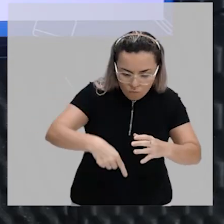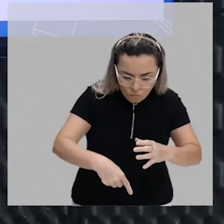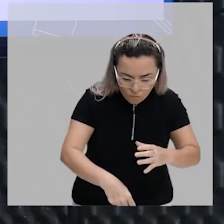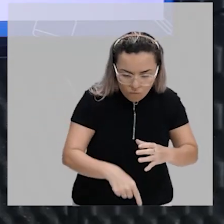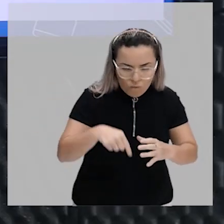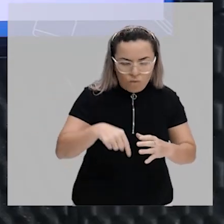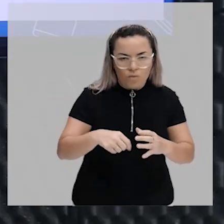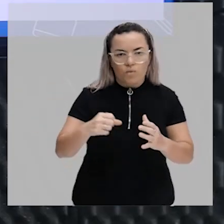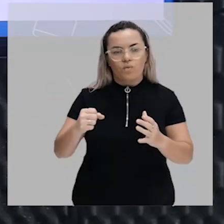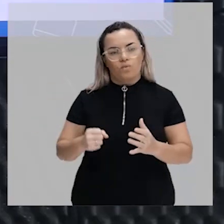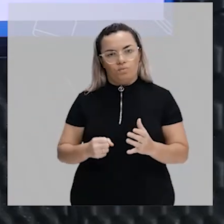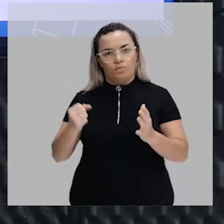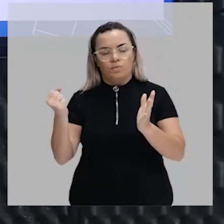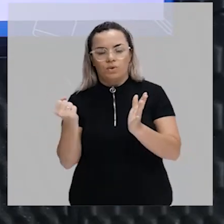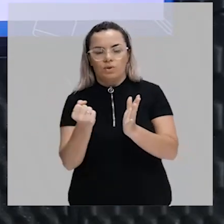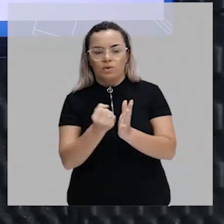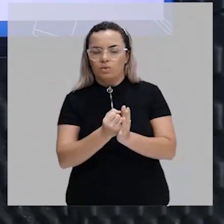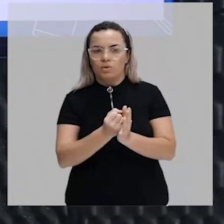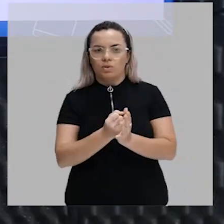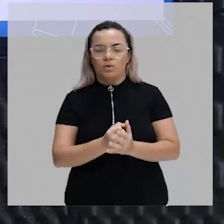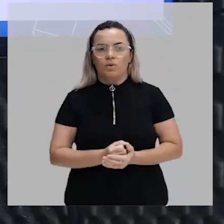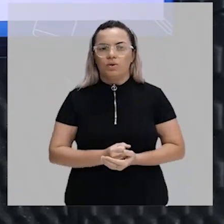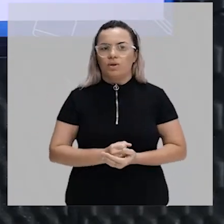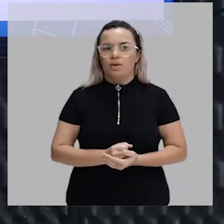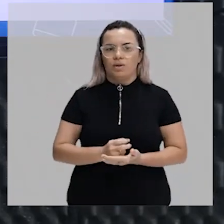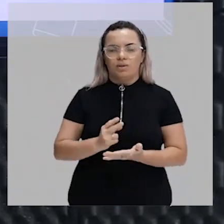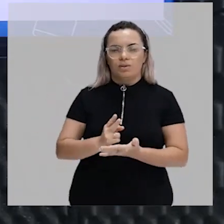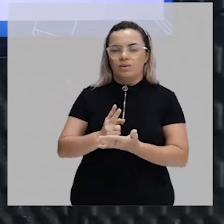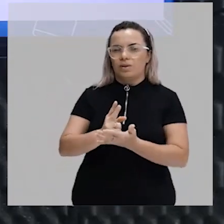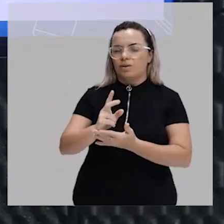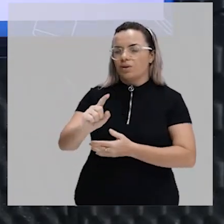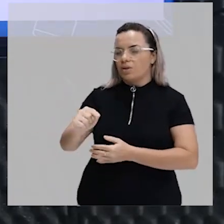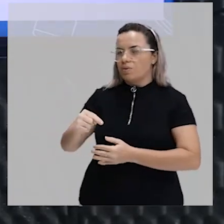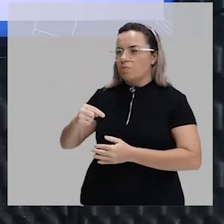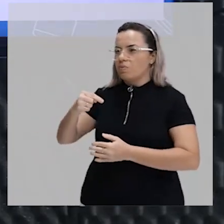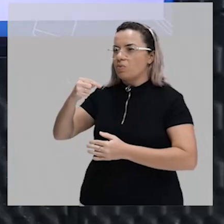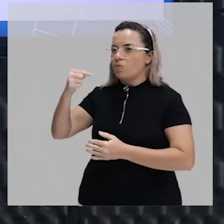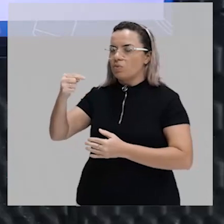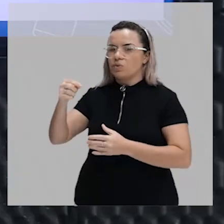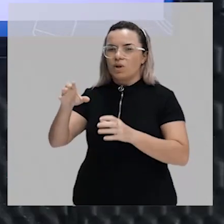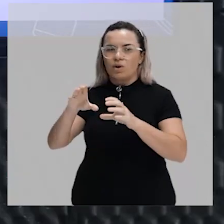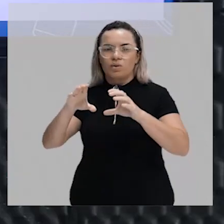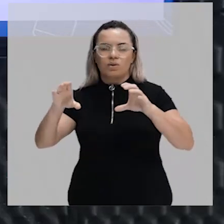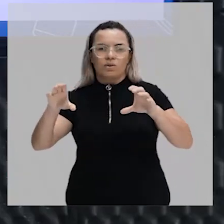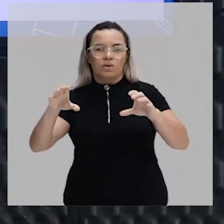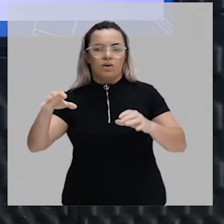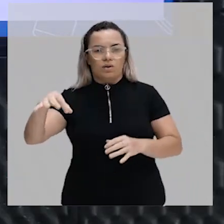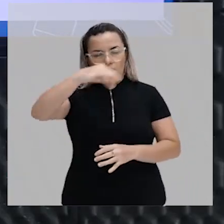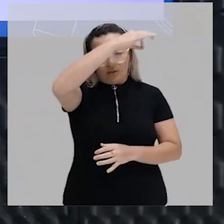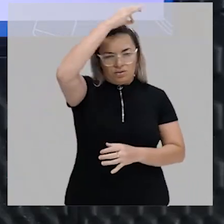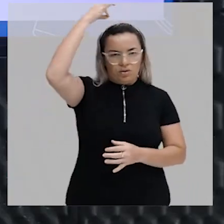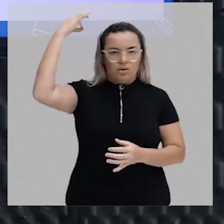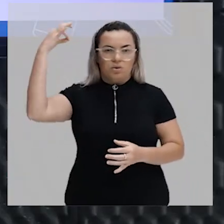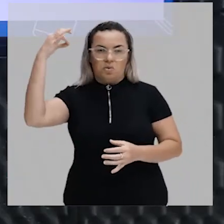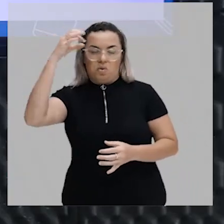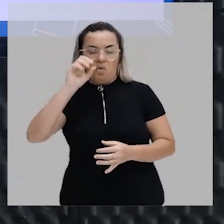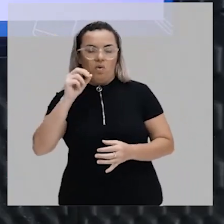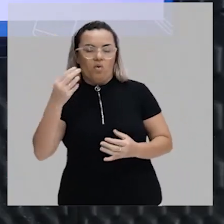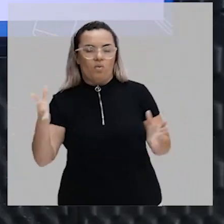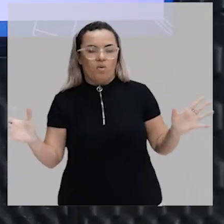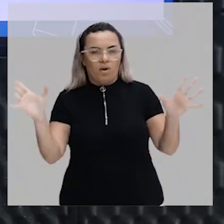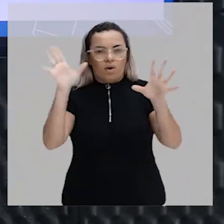que é etéreo, ou seja, passageiro, é um símbolo, tudo ligado a celestial, ou a